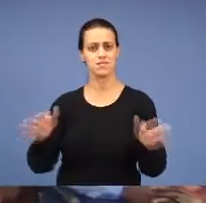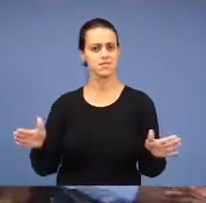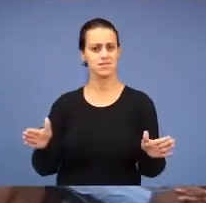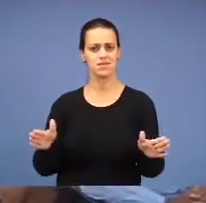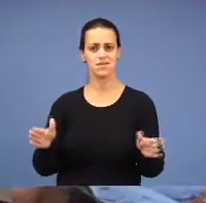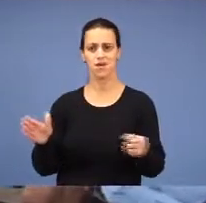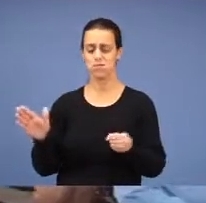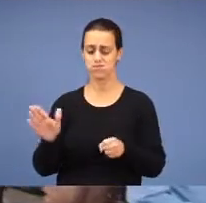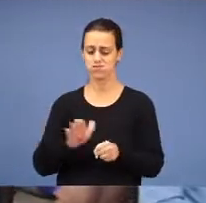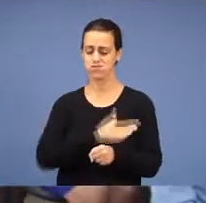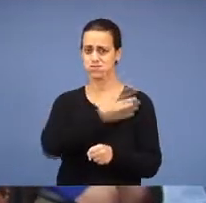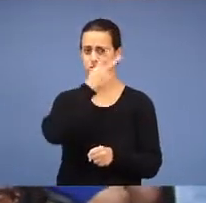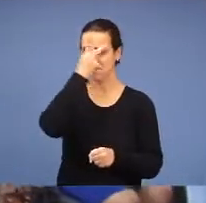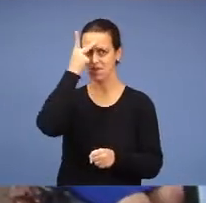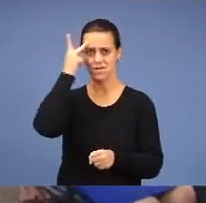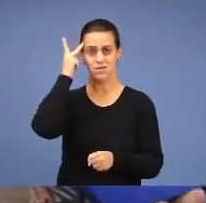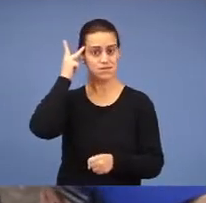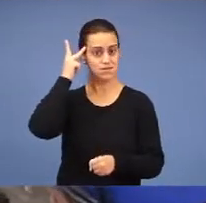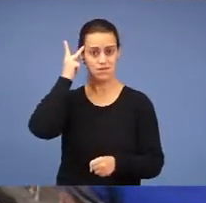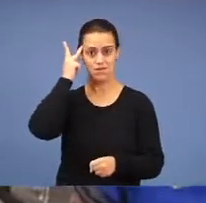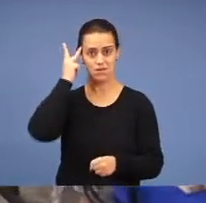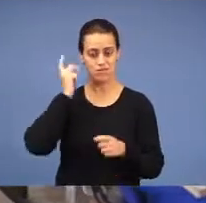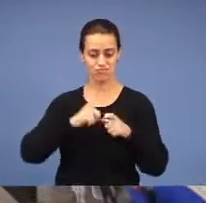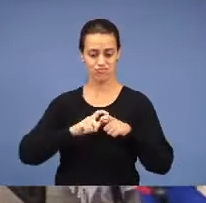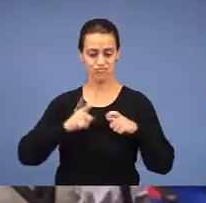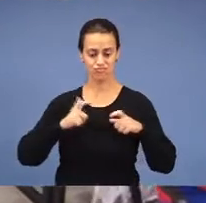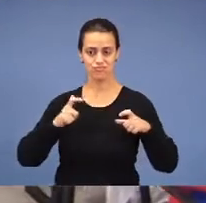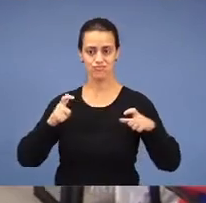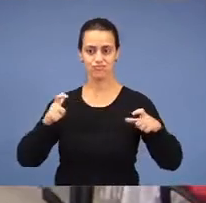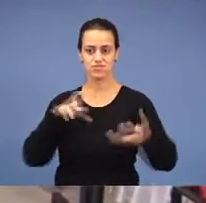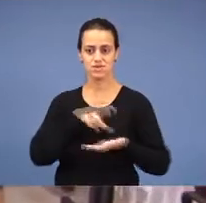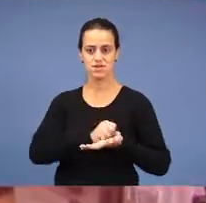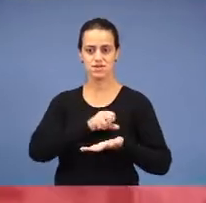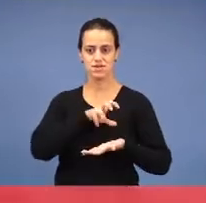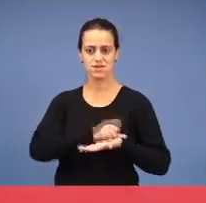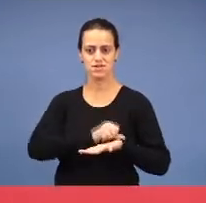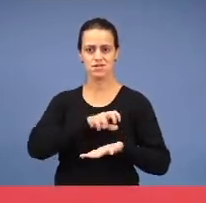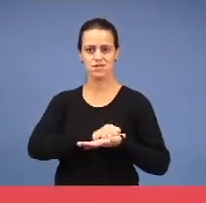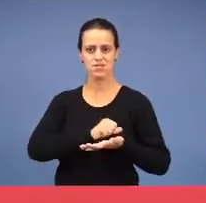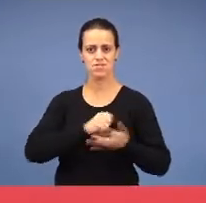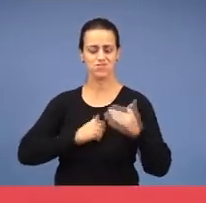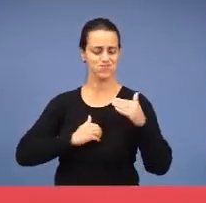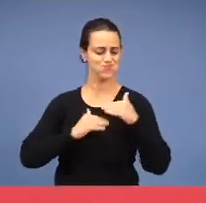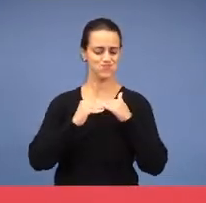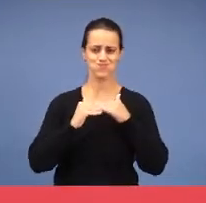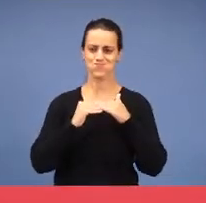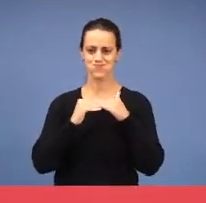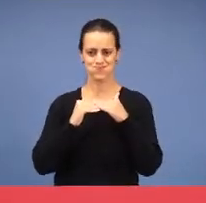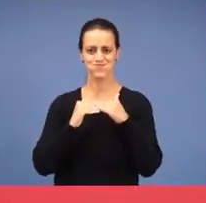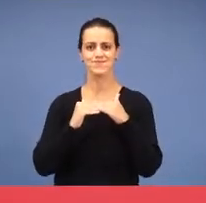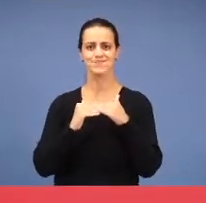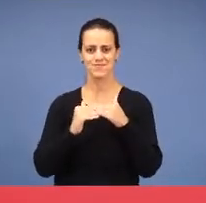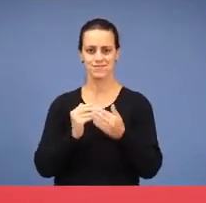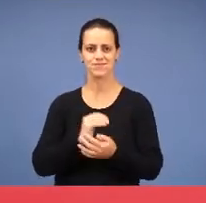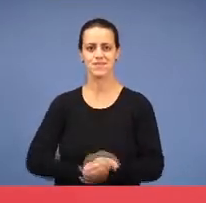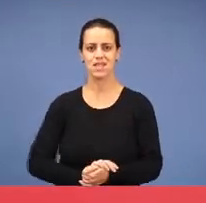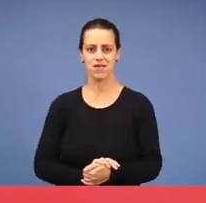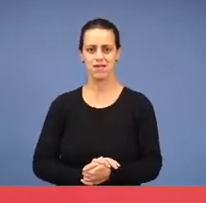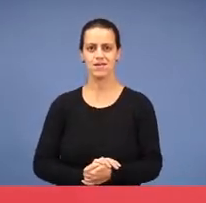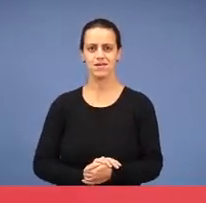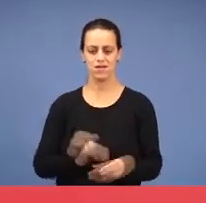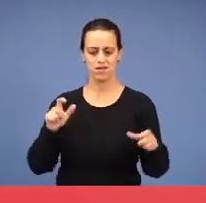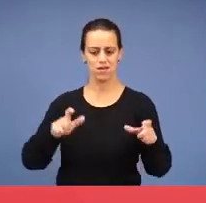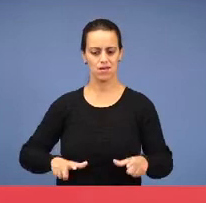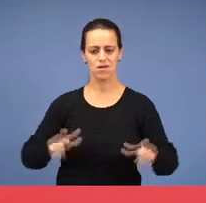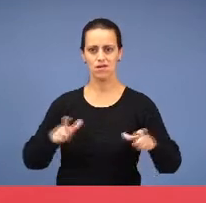até, o nosso número de inscritos excedeu até a nossa capacidade de comportar